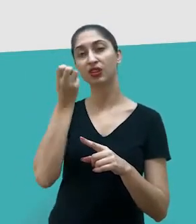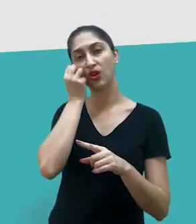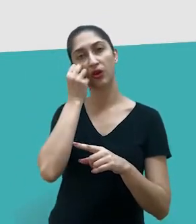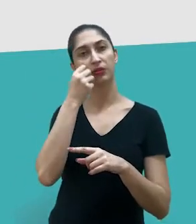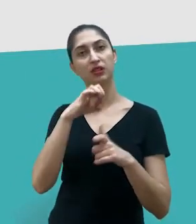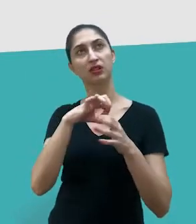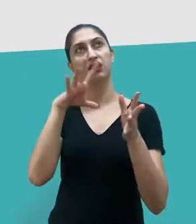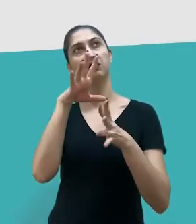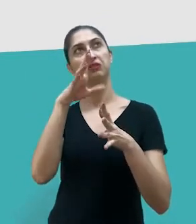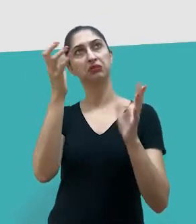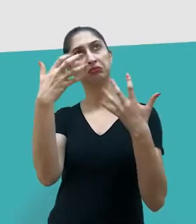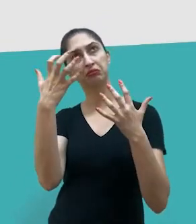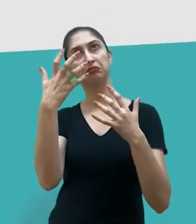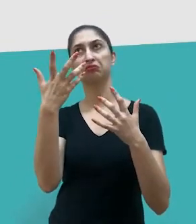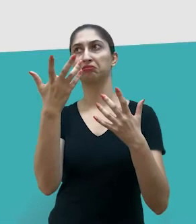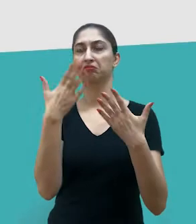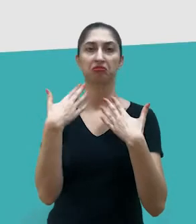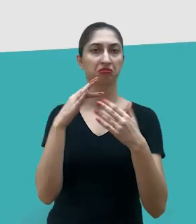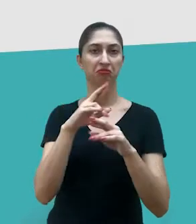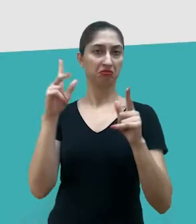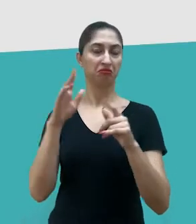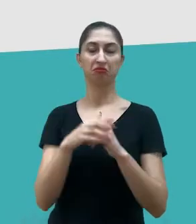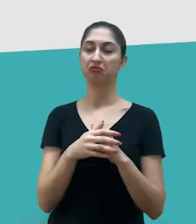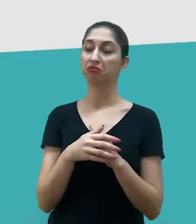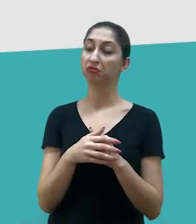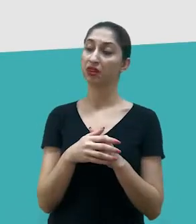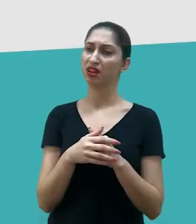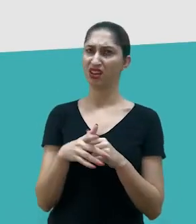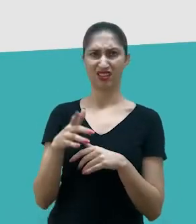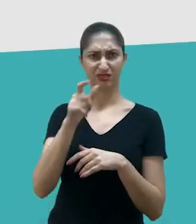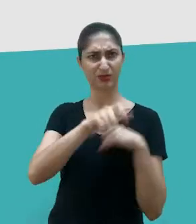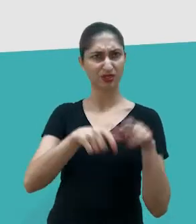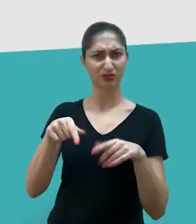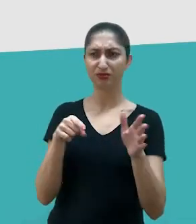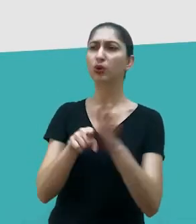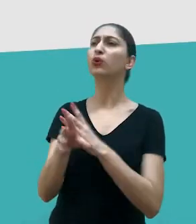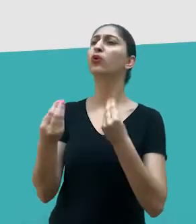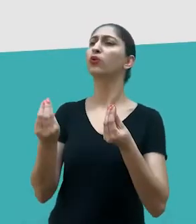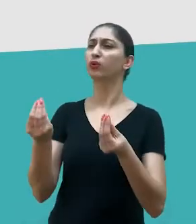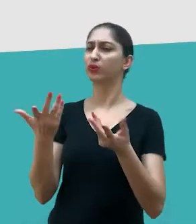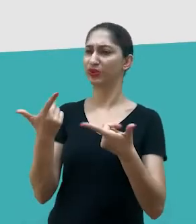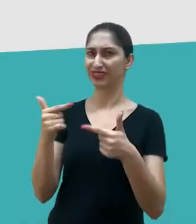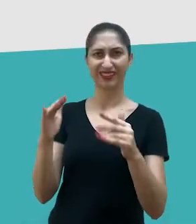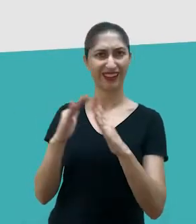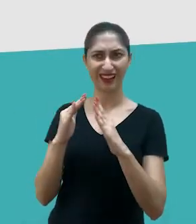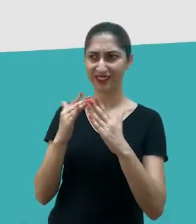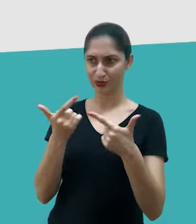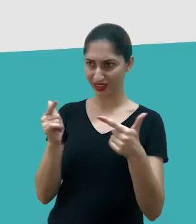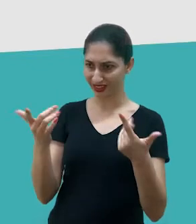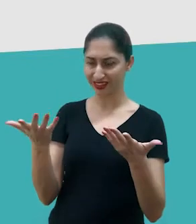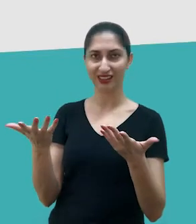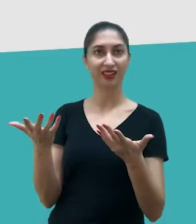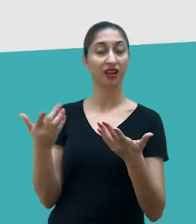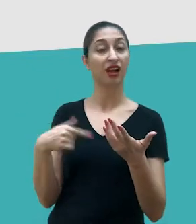tempo. E aí os colonizadores perguntaram, mas como vocês não têm casa? Né? Vocês não têm abrigo?